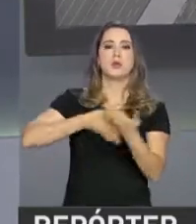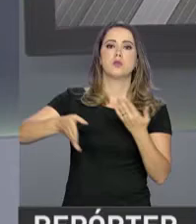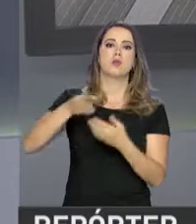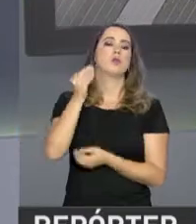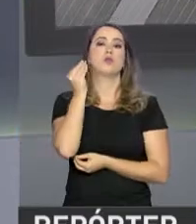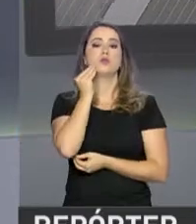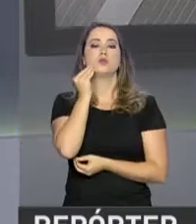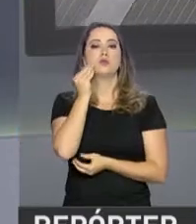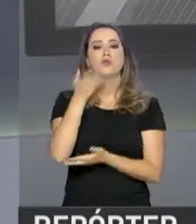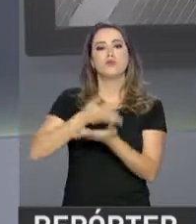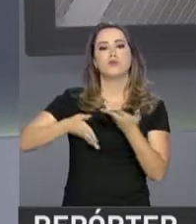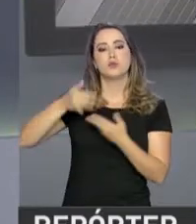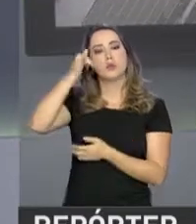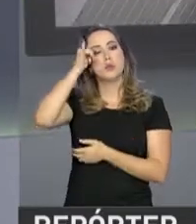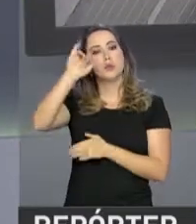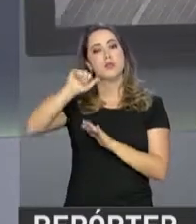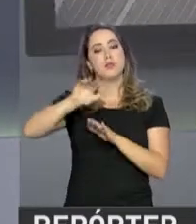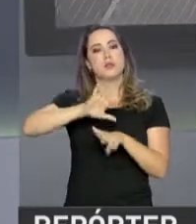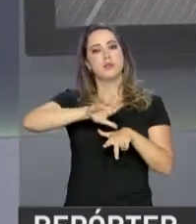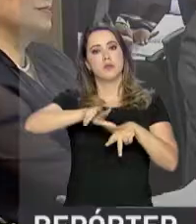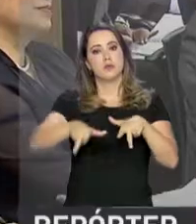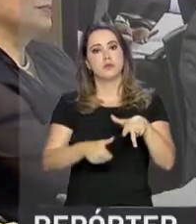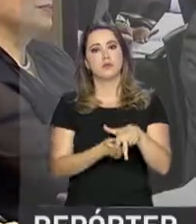área de prevenção e combate à corrupção.